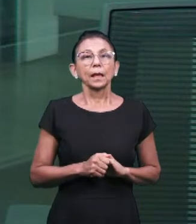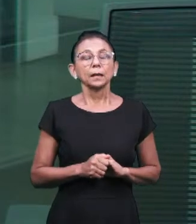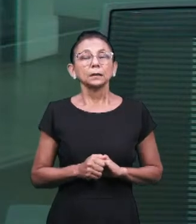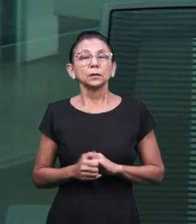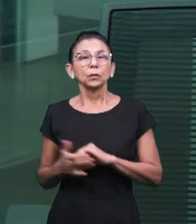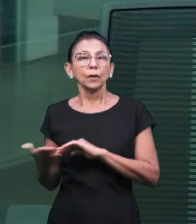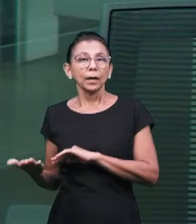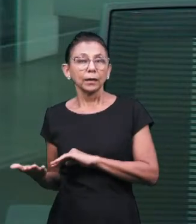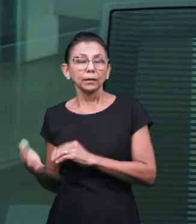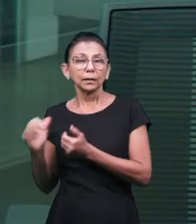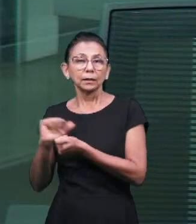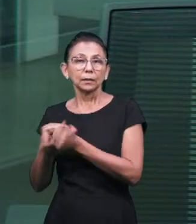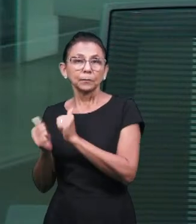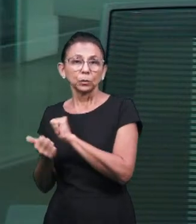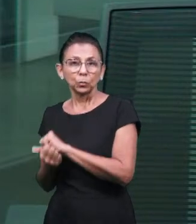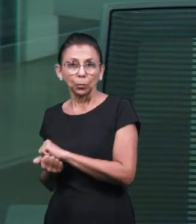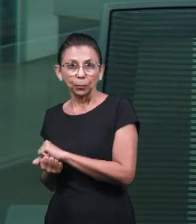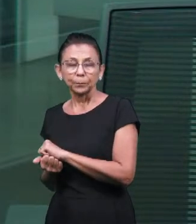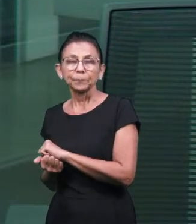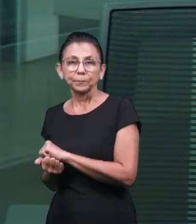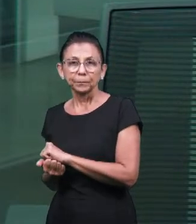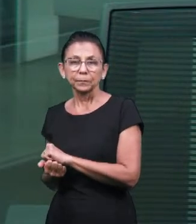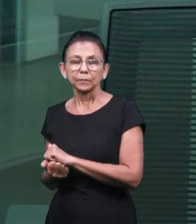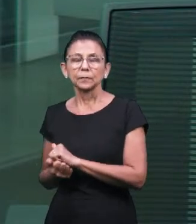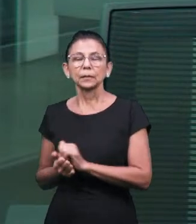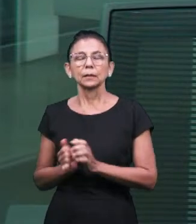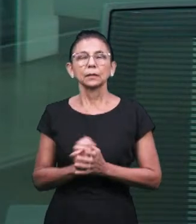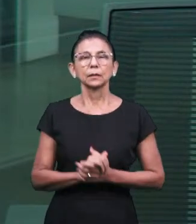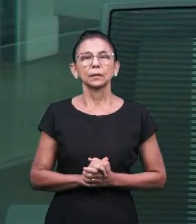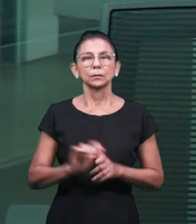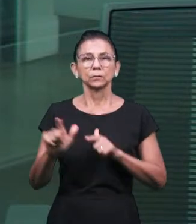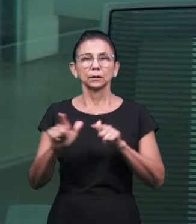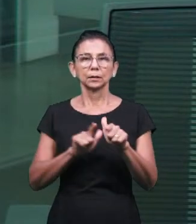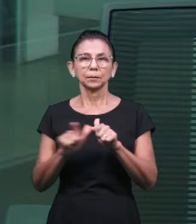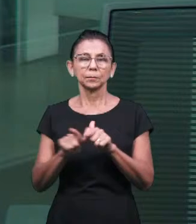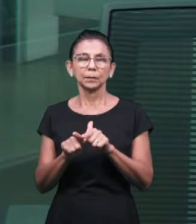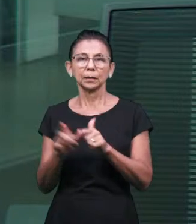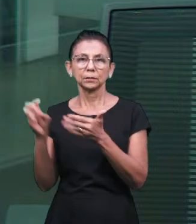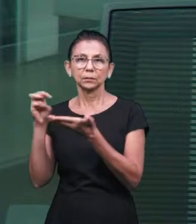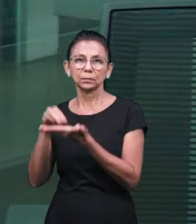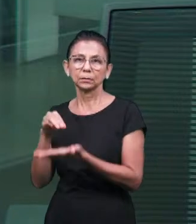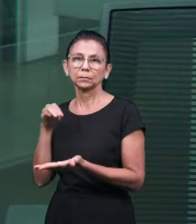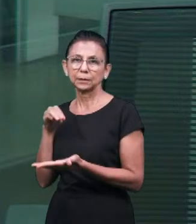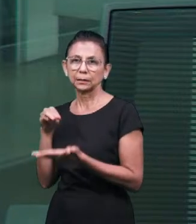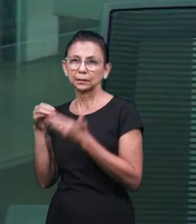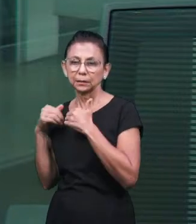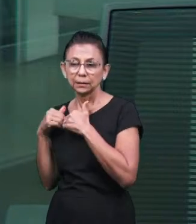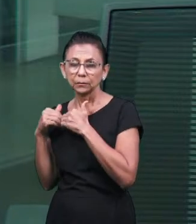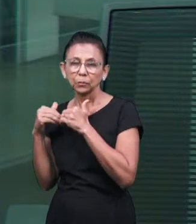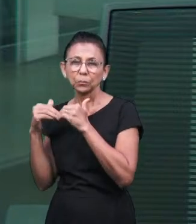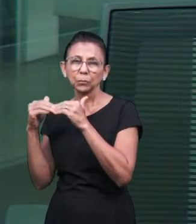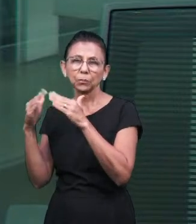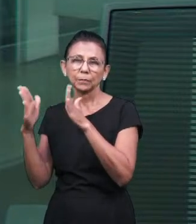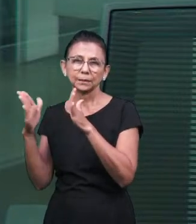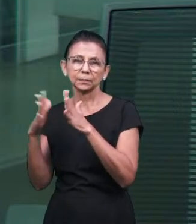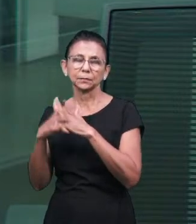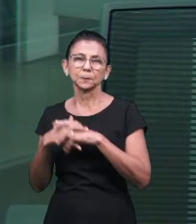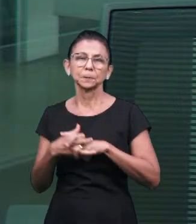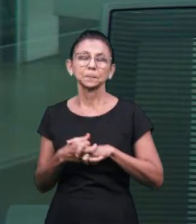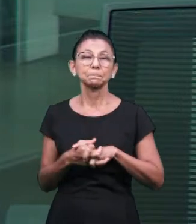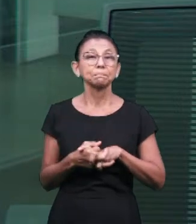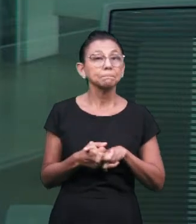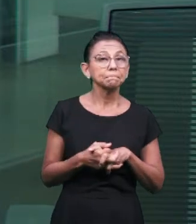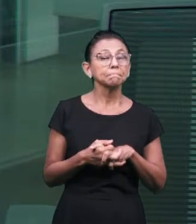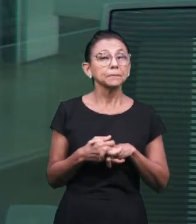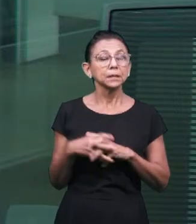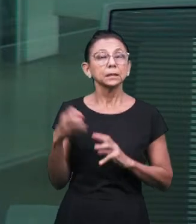dentro dos moldes daquilo que era a igreja, né, que estava começando. Foi muito